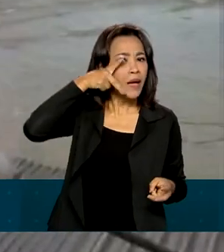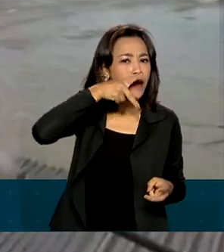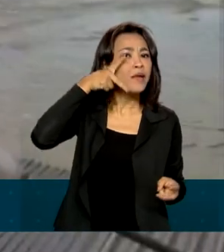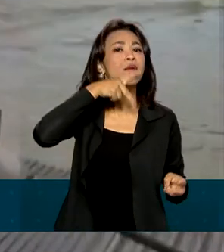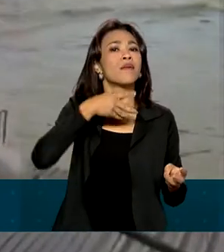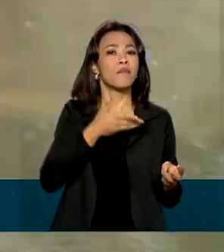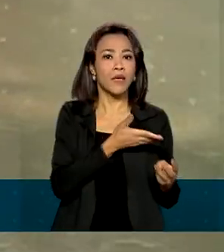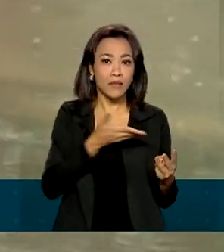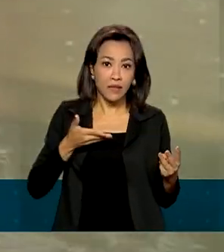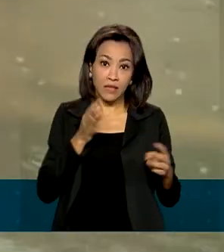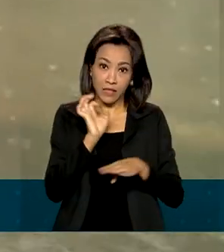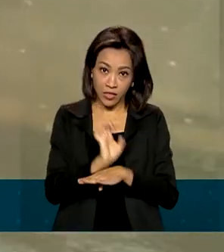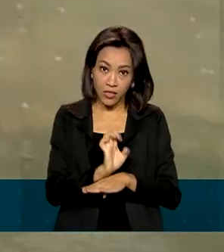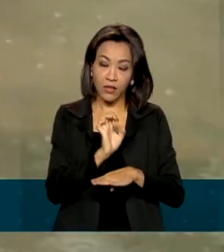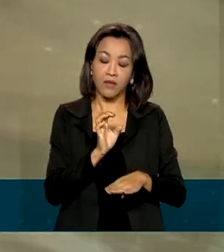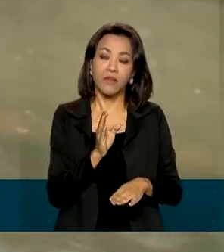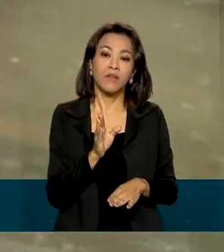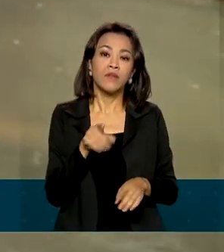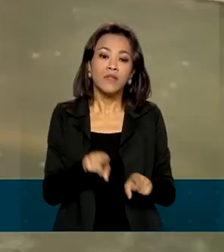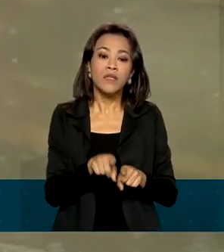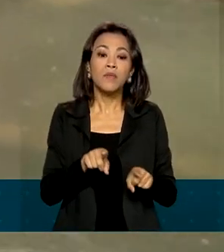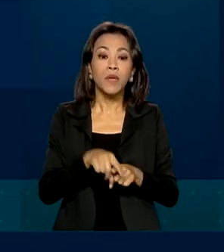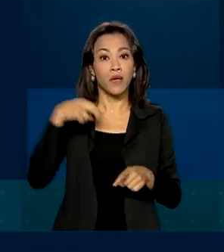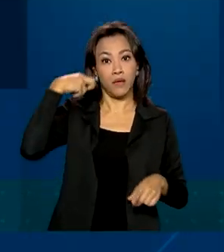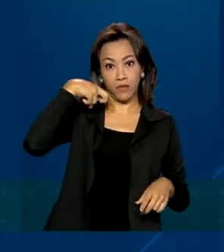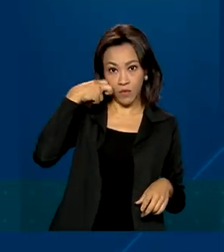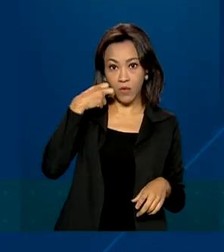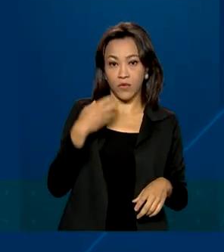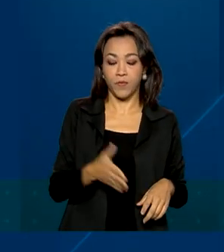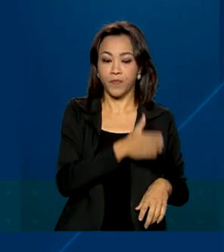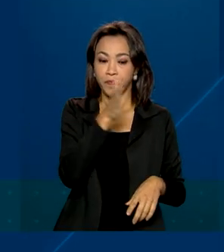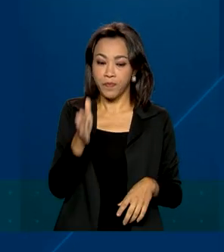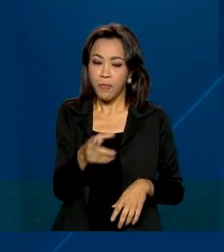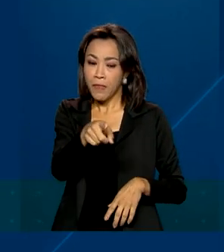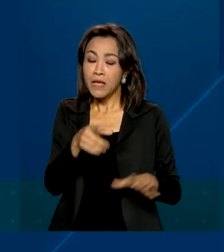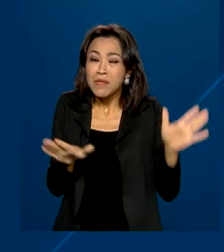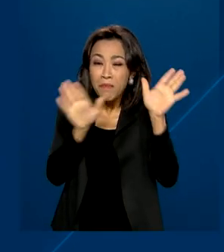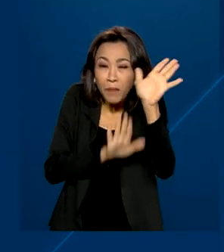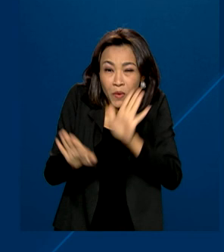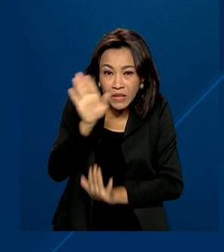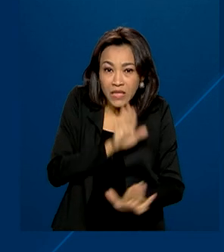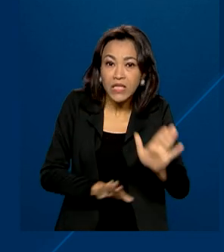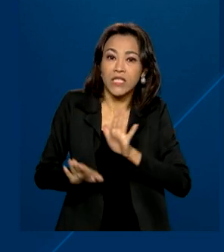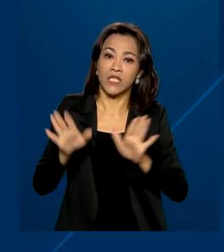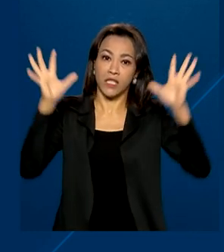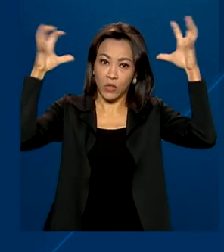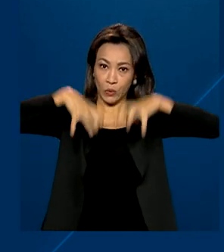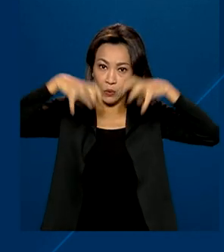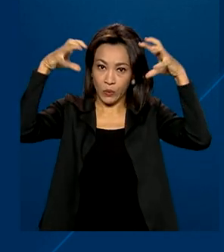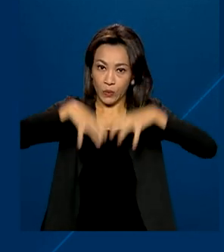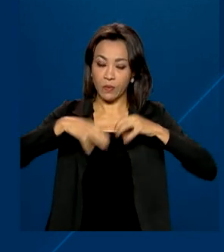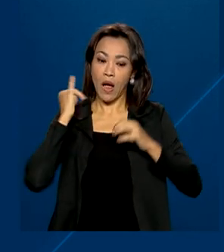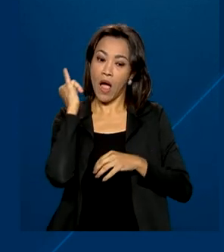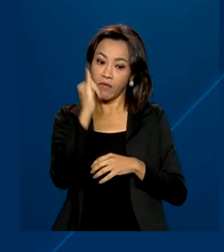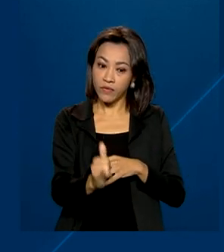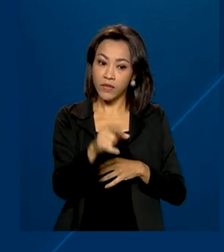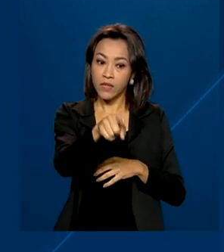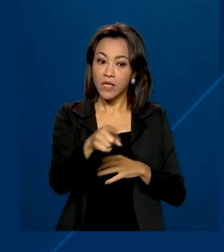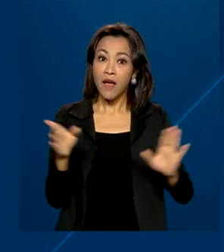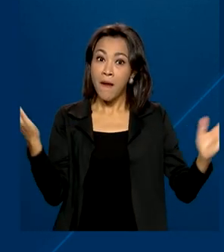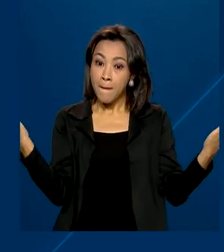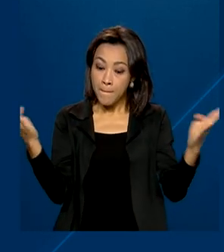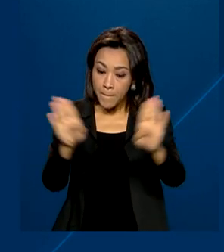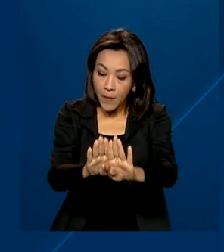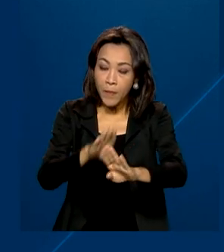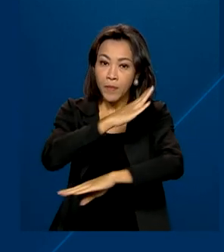e, inclusive, áreas também do Rio Grande do Norte. Para se proteger dos temporais, a Defesa Civil recomenda feche bem as